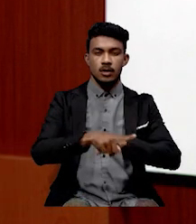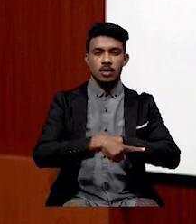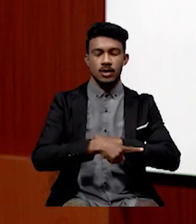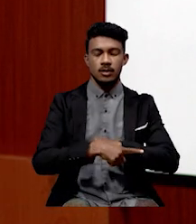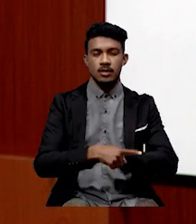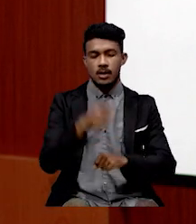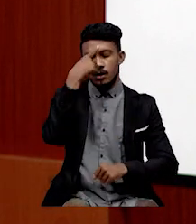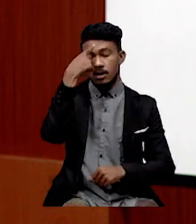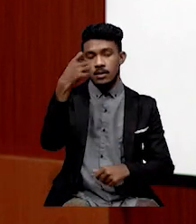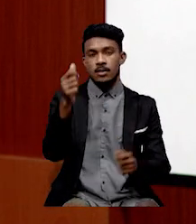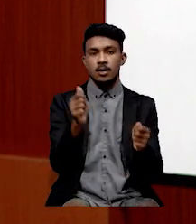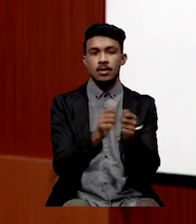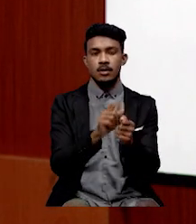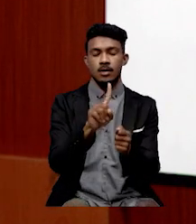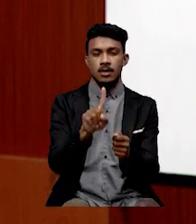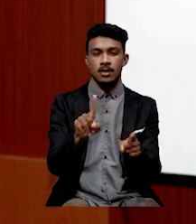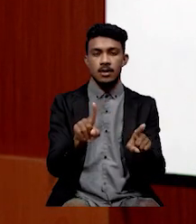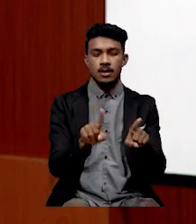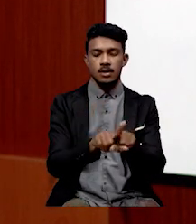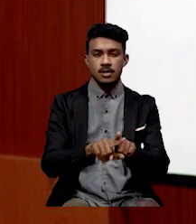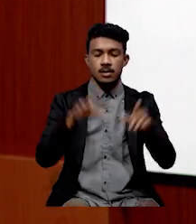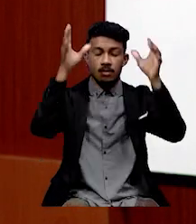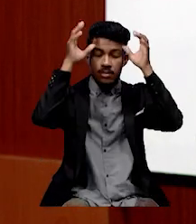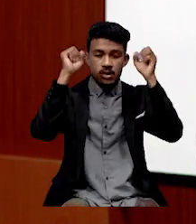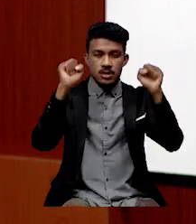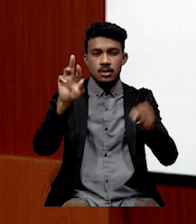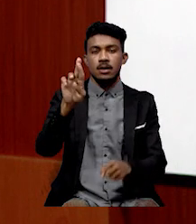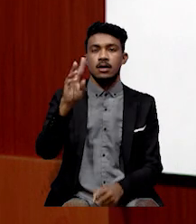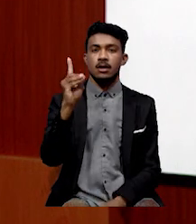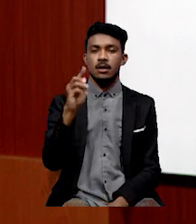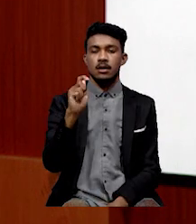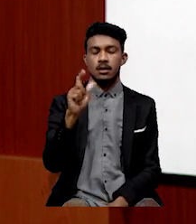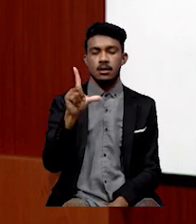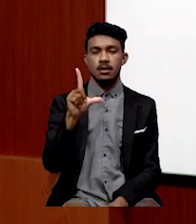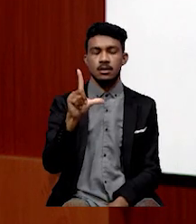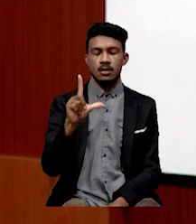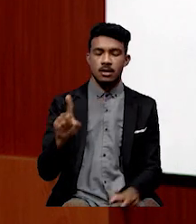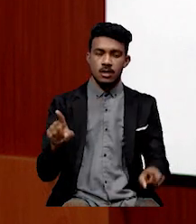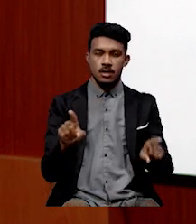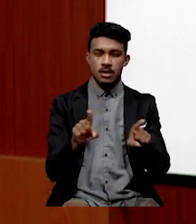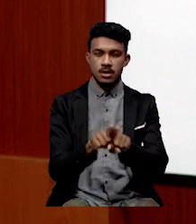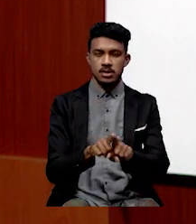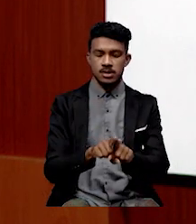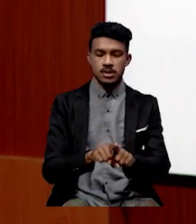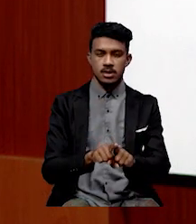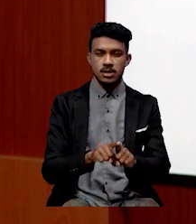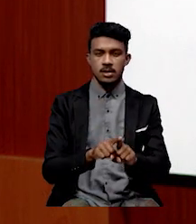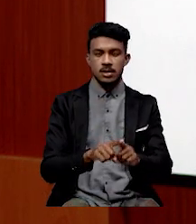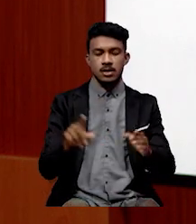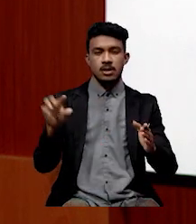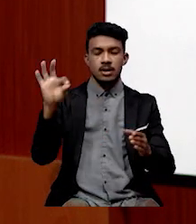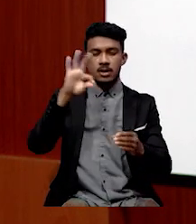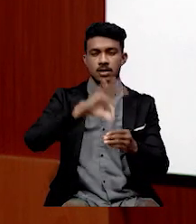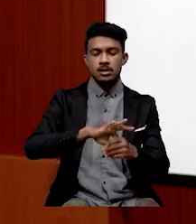duni nudar presidente da República. Se caso eleito, sai